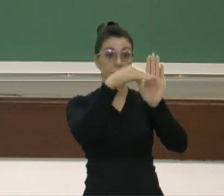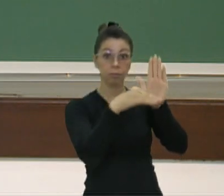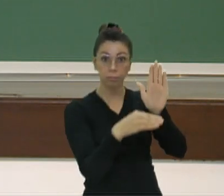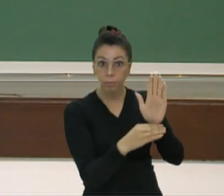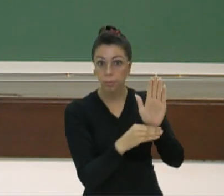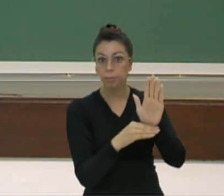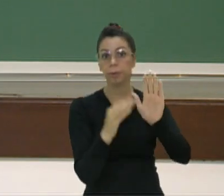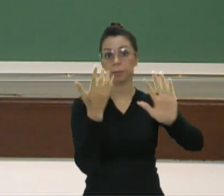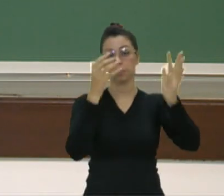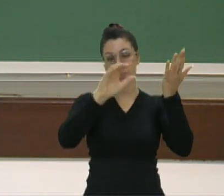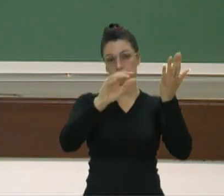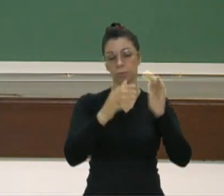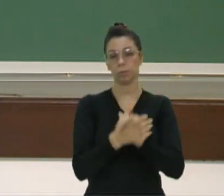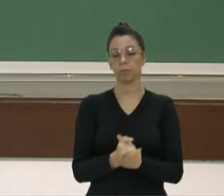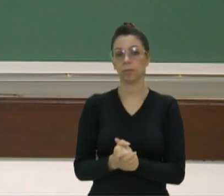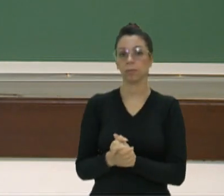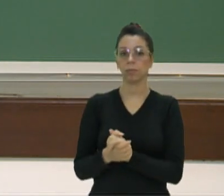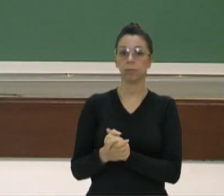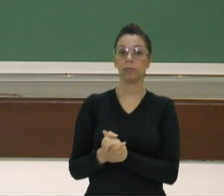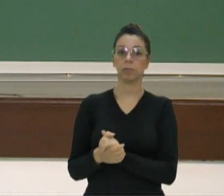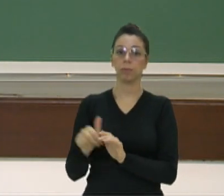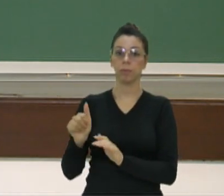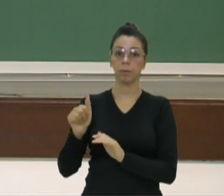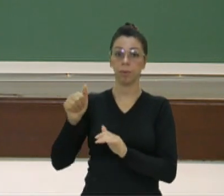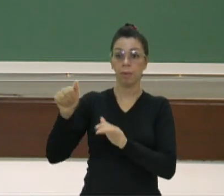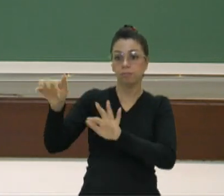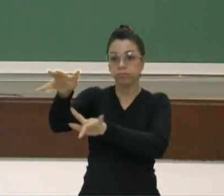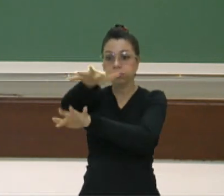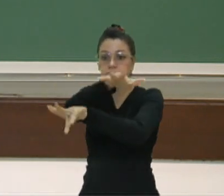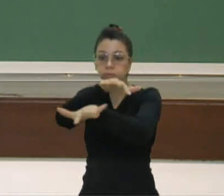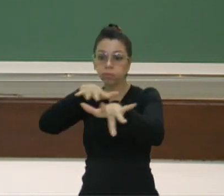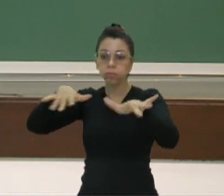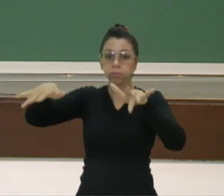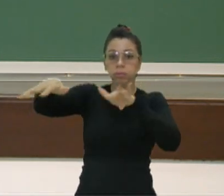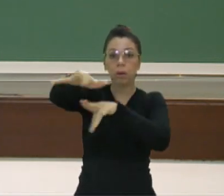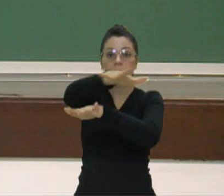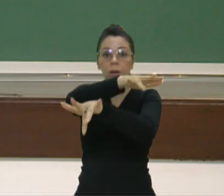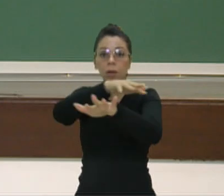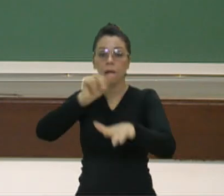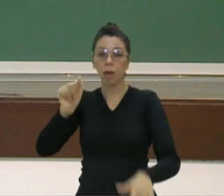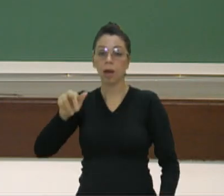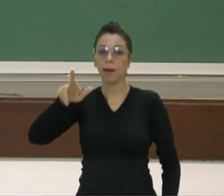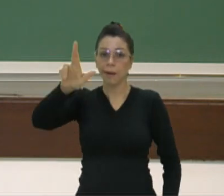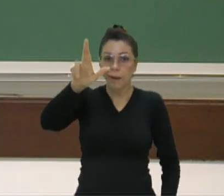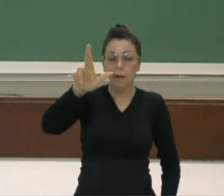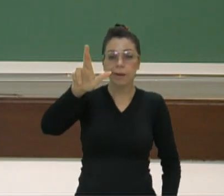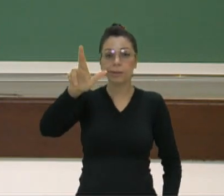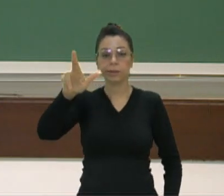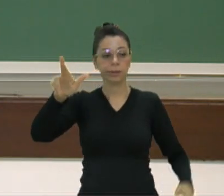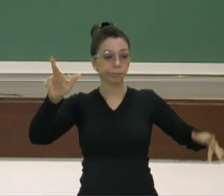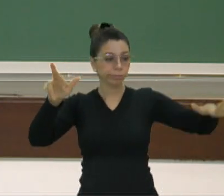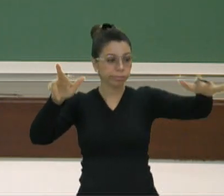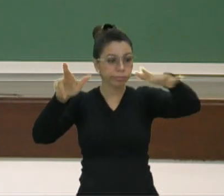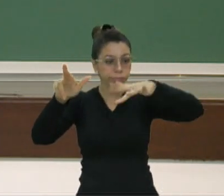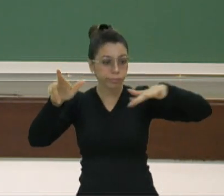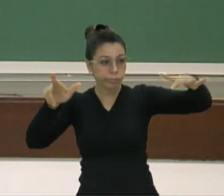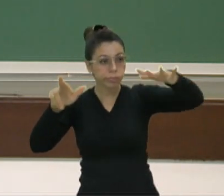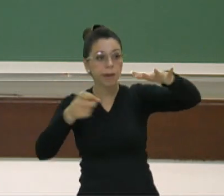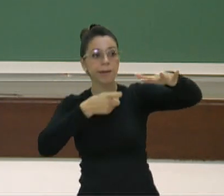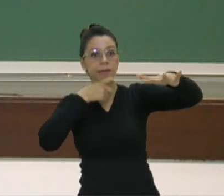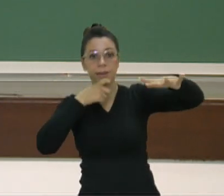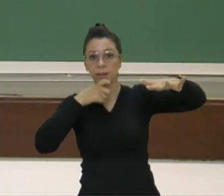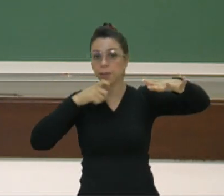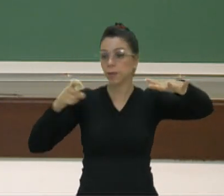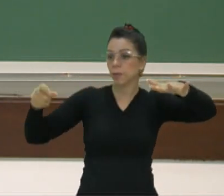elemento. Massas de ar, esse sim, a circulação de ar quente ou frio vai determinar se o lugar